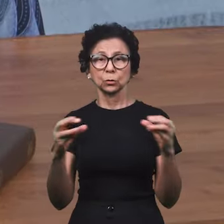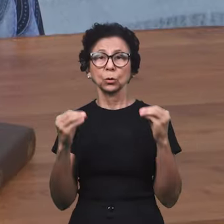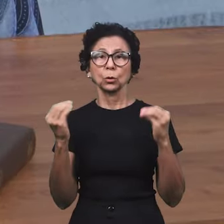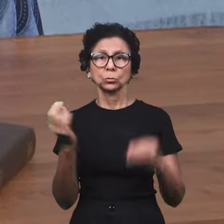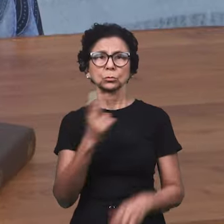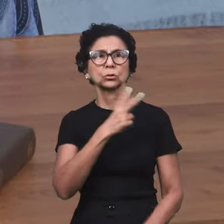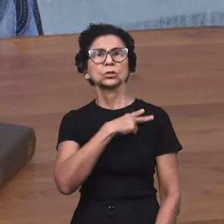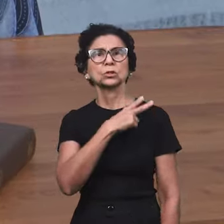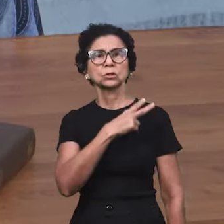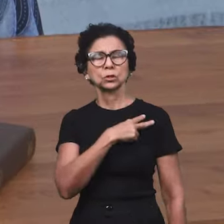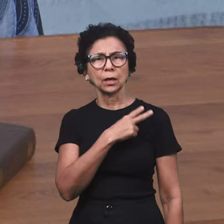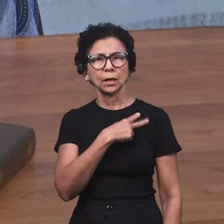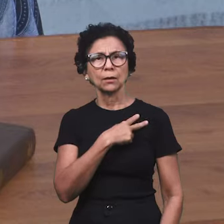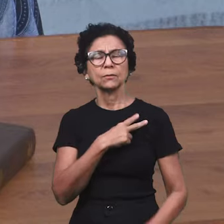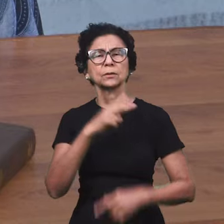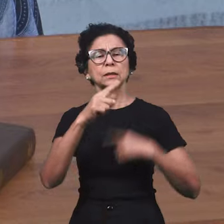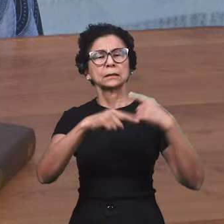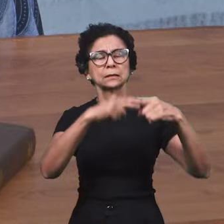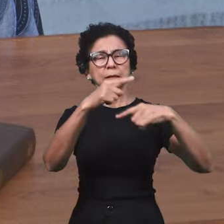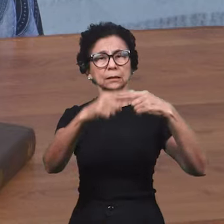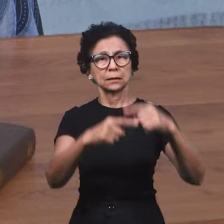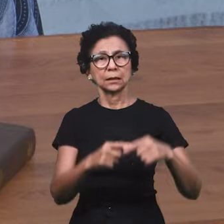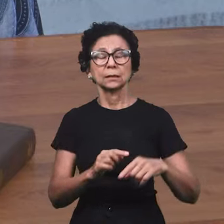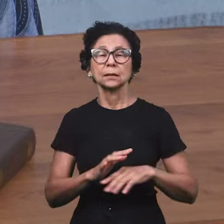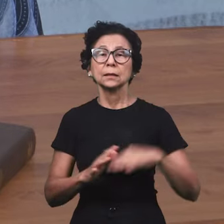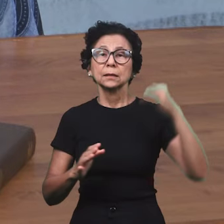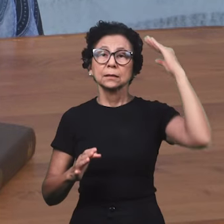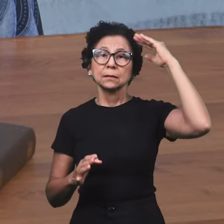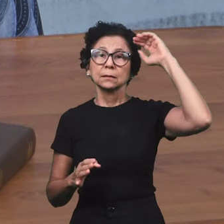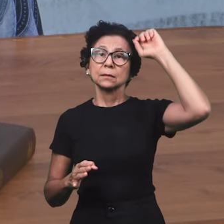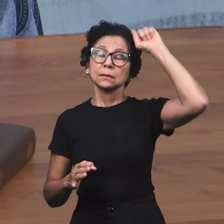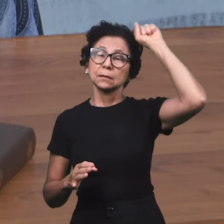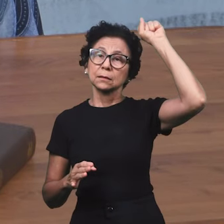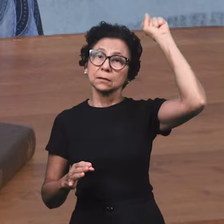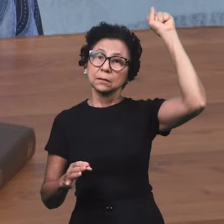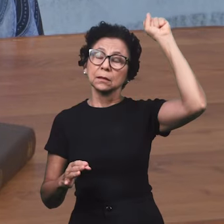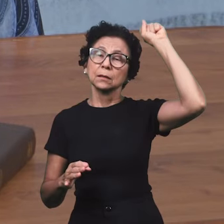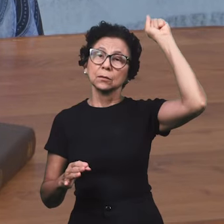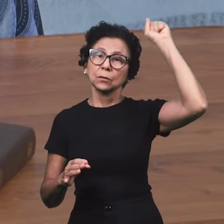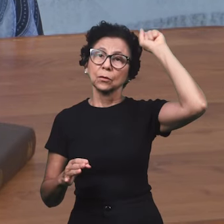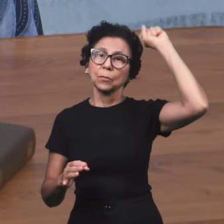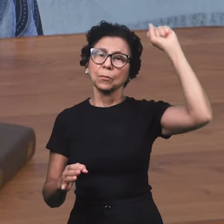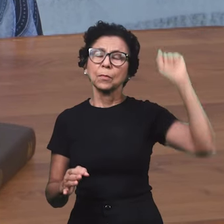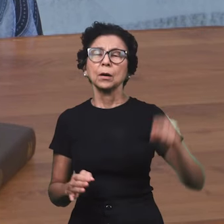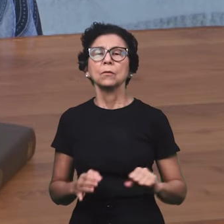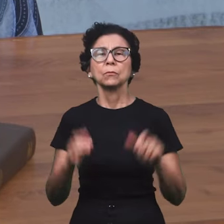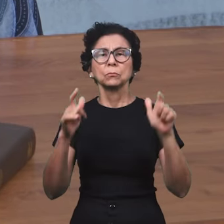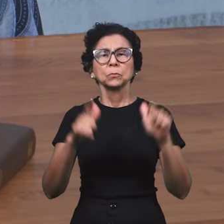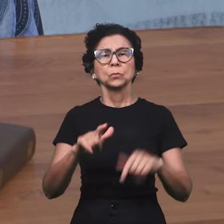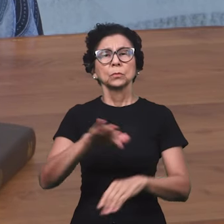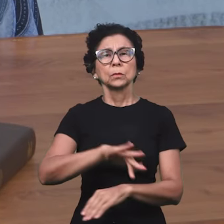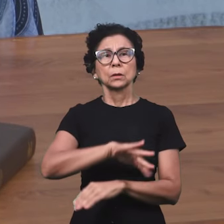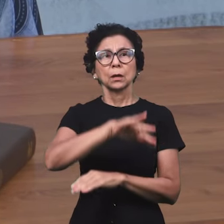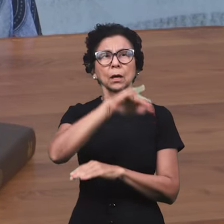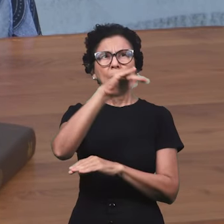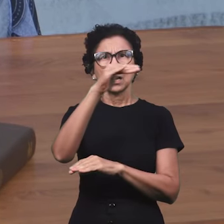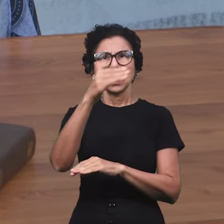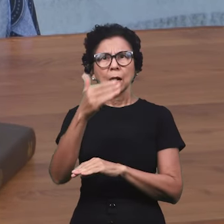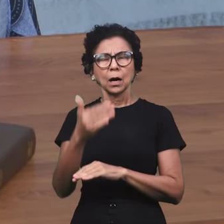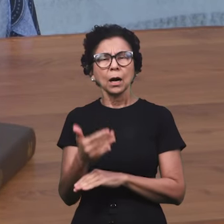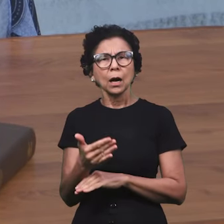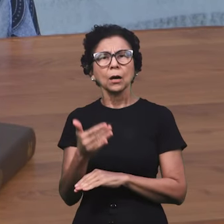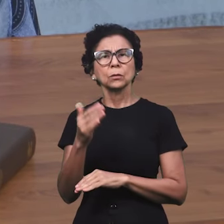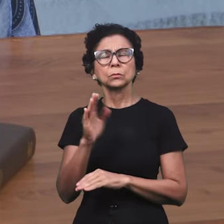E foram Salomão e toda a congregação com ele ao alto que estava em Gibeon, porque ali